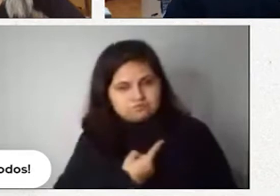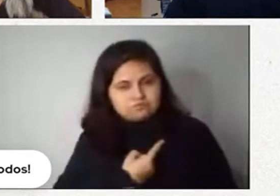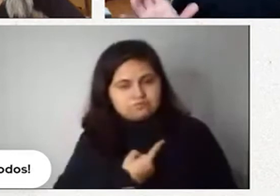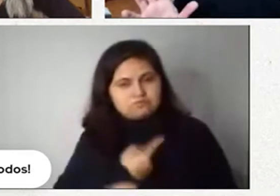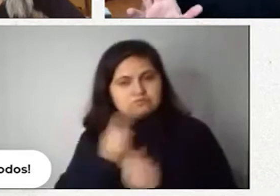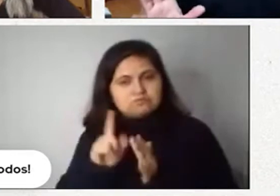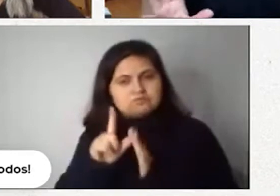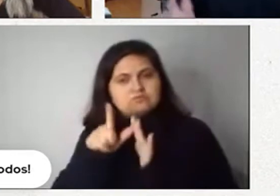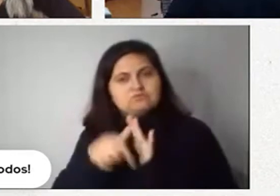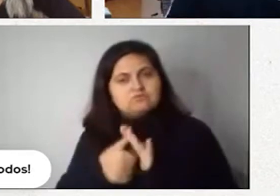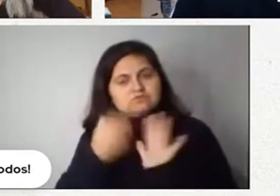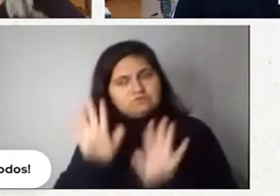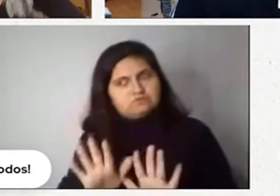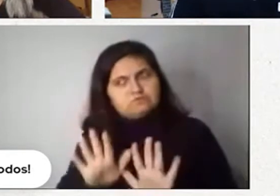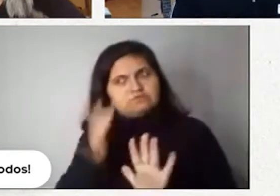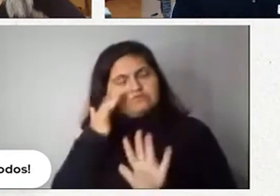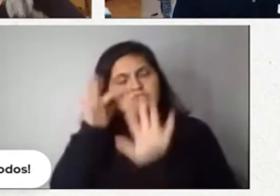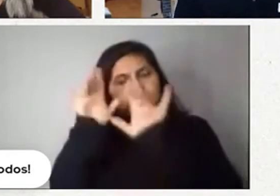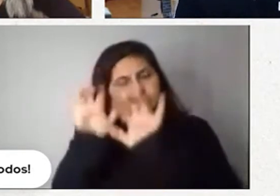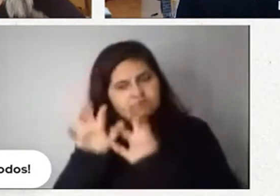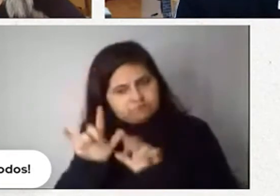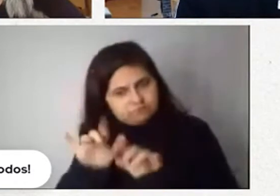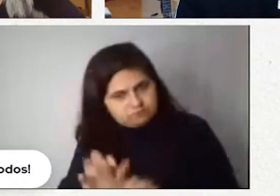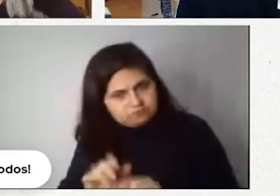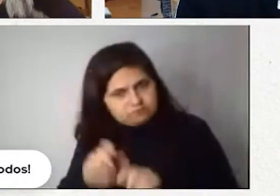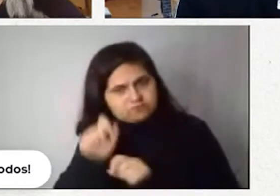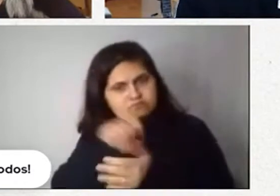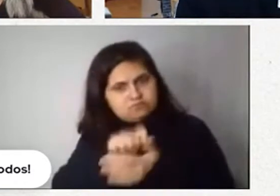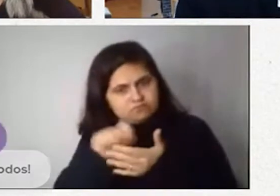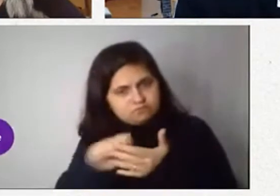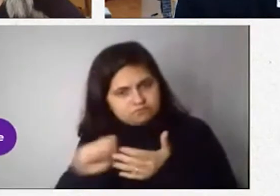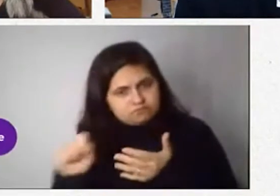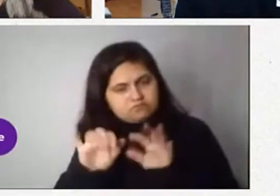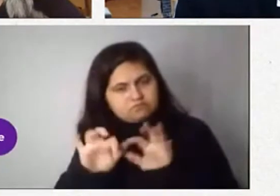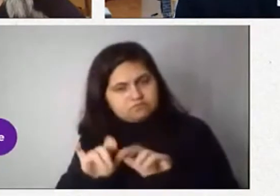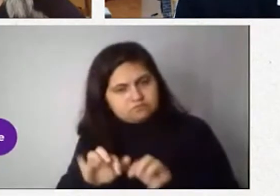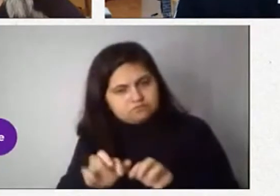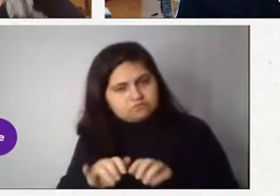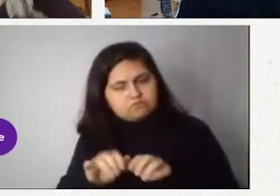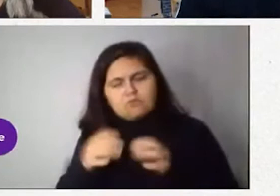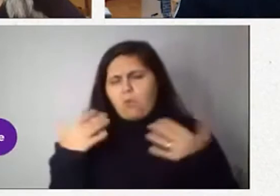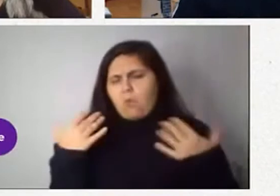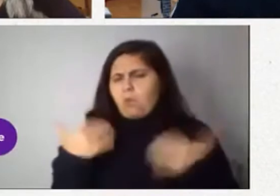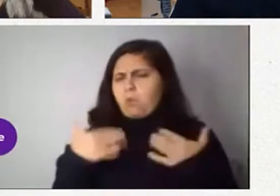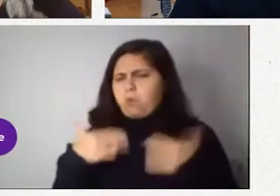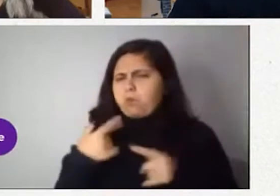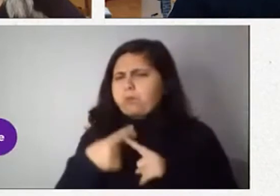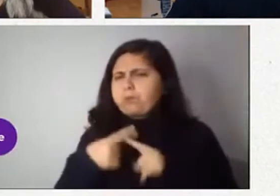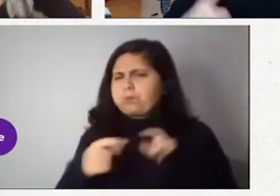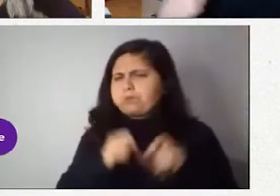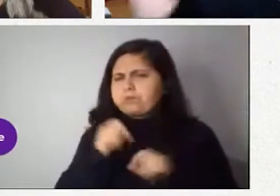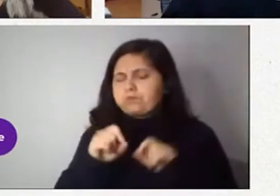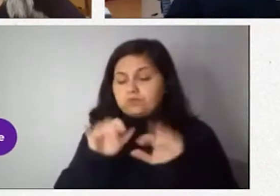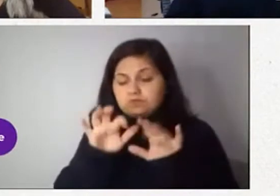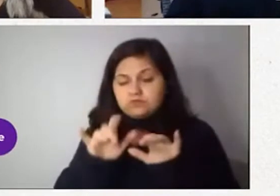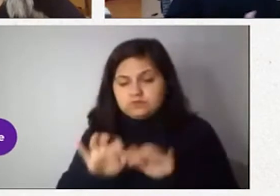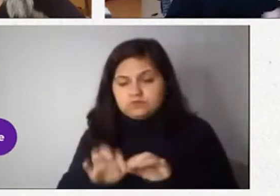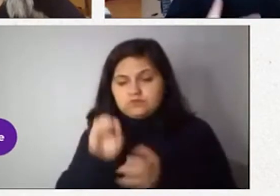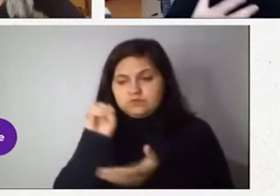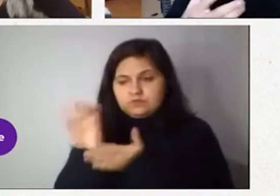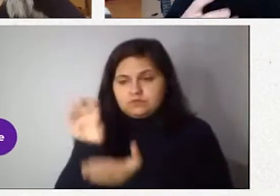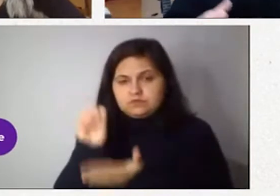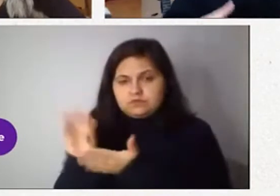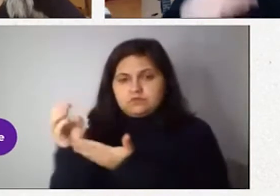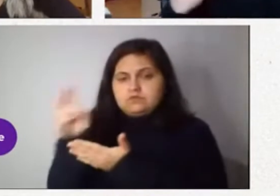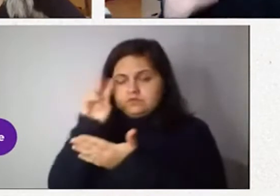depois, então me encarrego de escrever. E foi incrível, porque eu escrevia, mandava para ele,